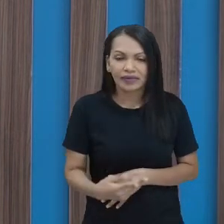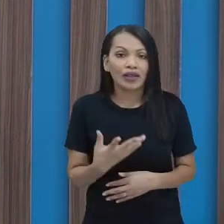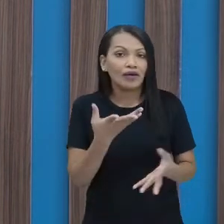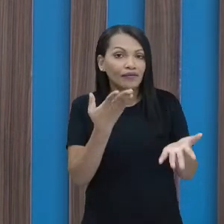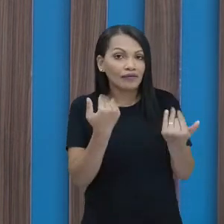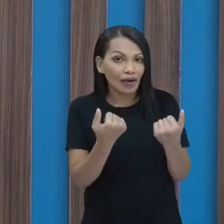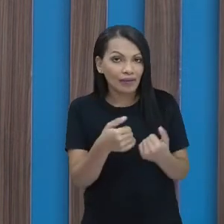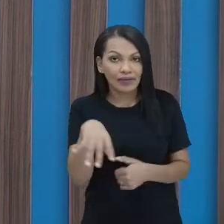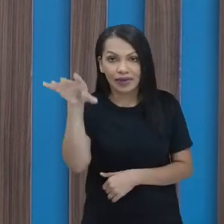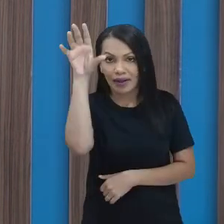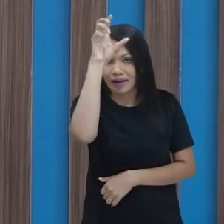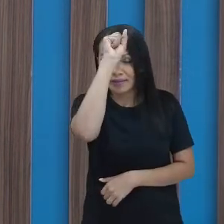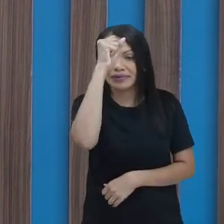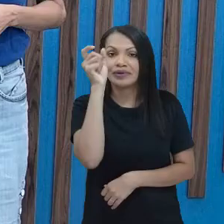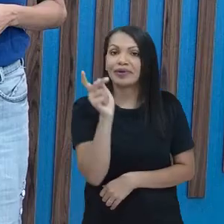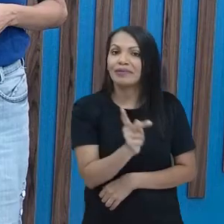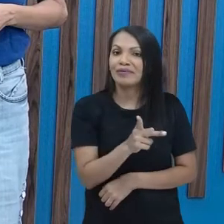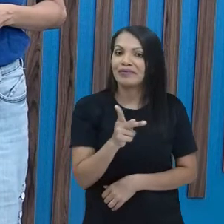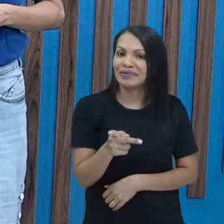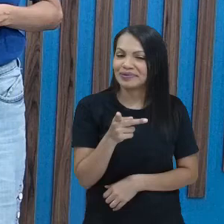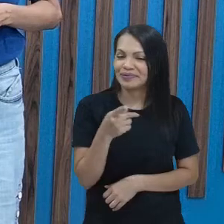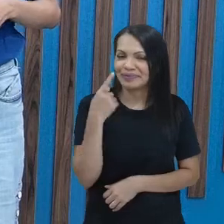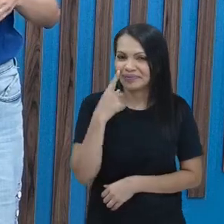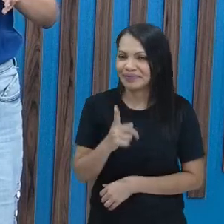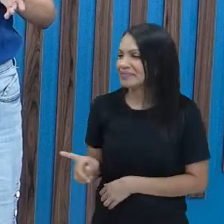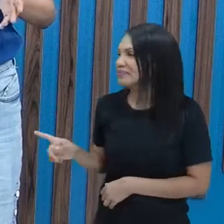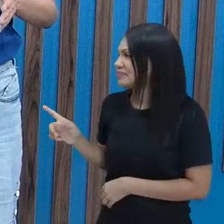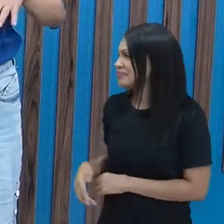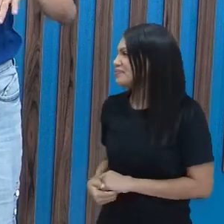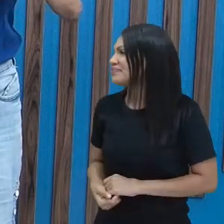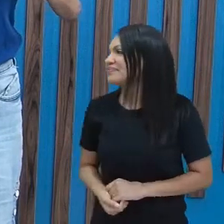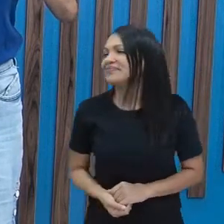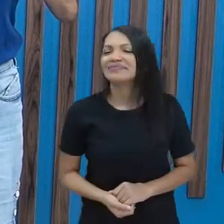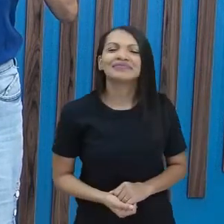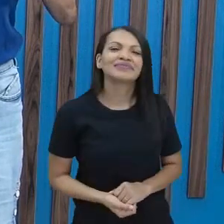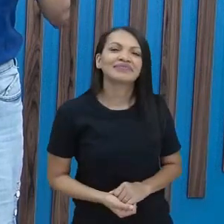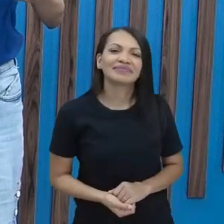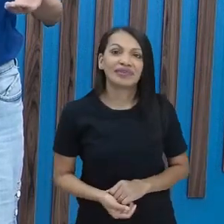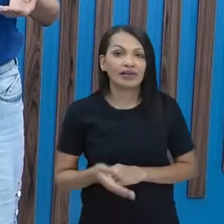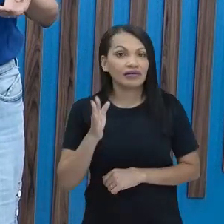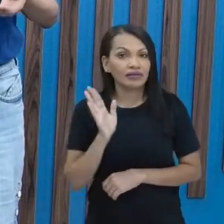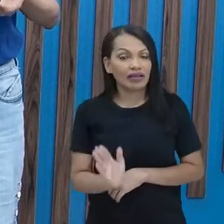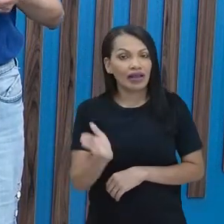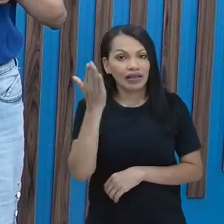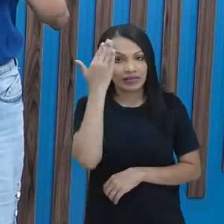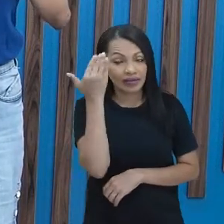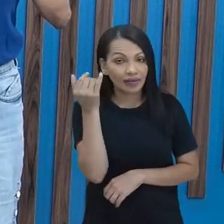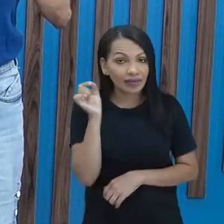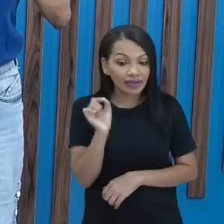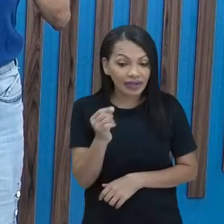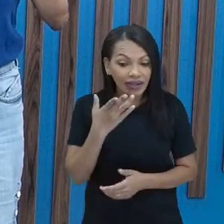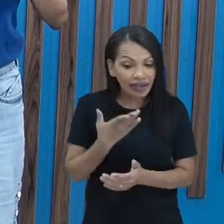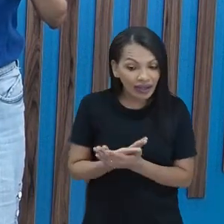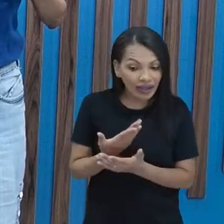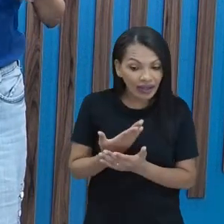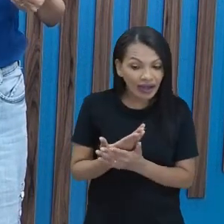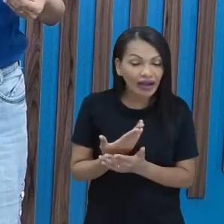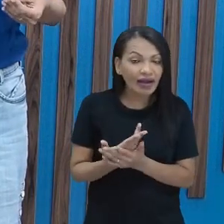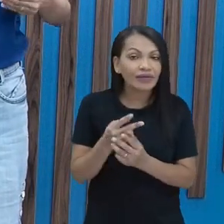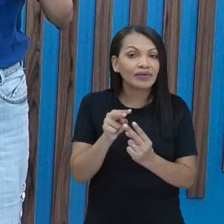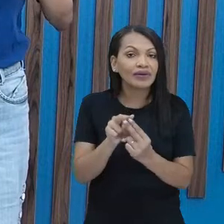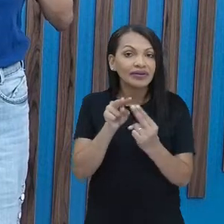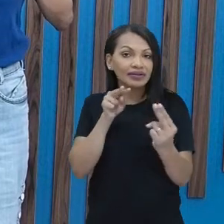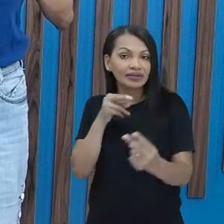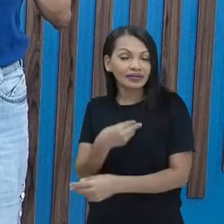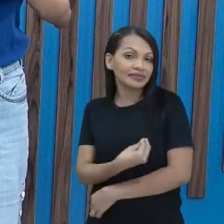a professora Esté. Simbora. É verdade, professora Verônica. Então, já sabem, não é, que a nossa aula está sendo exibida ao